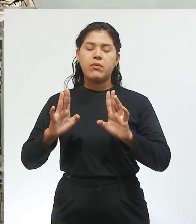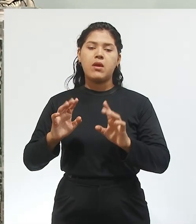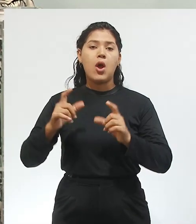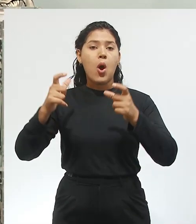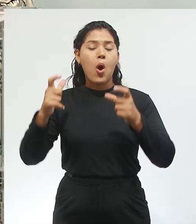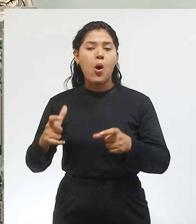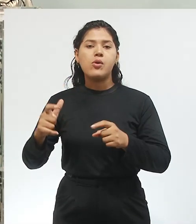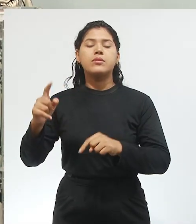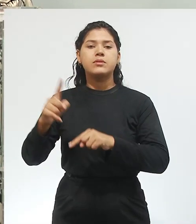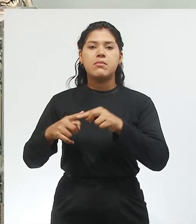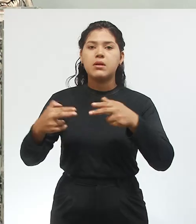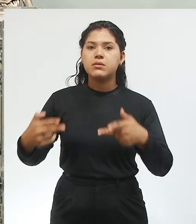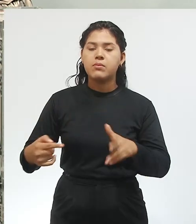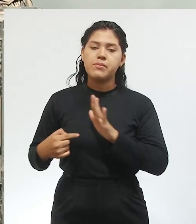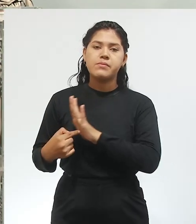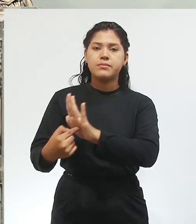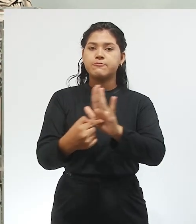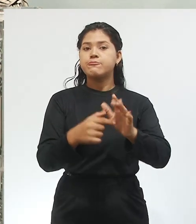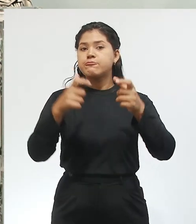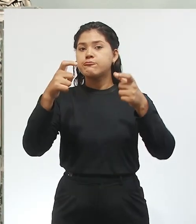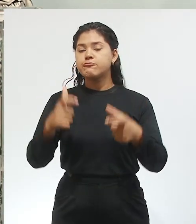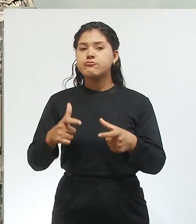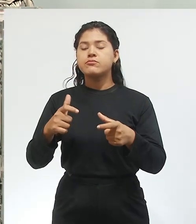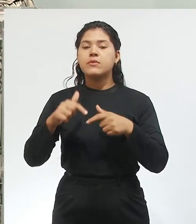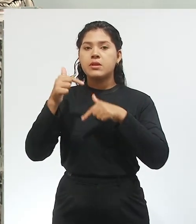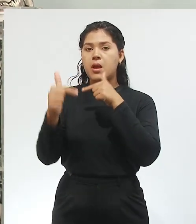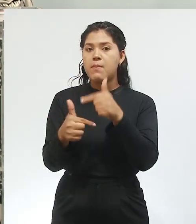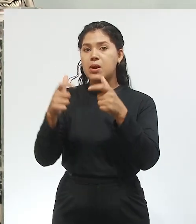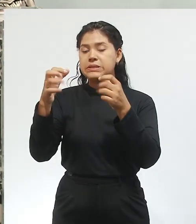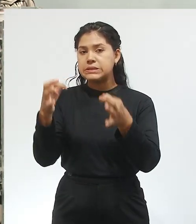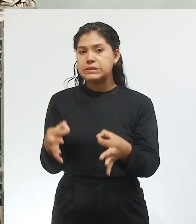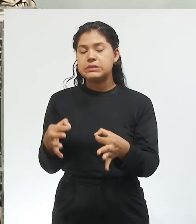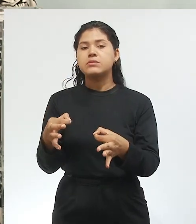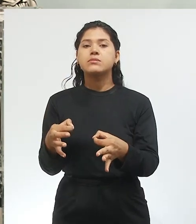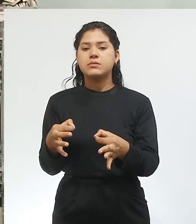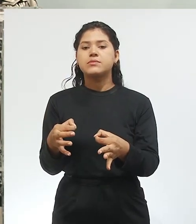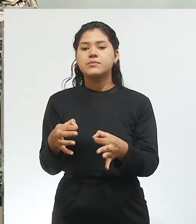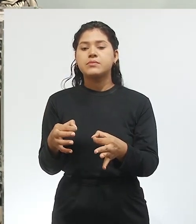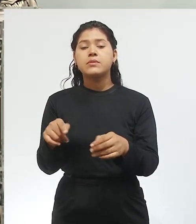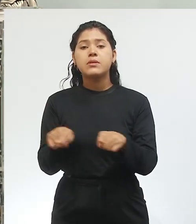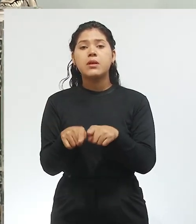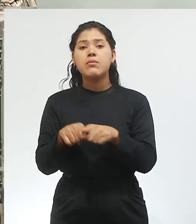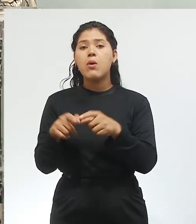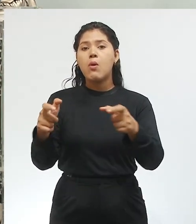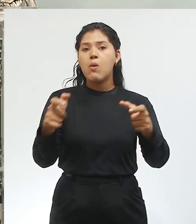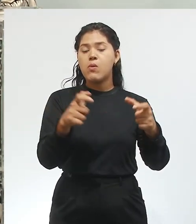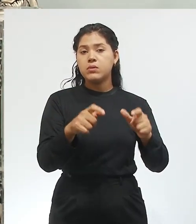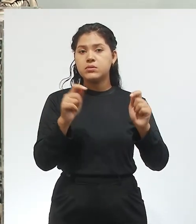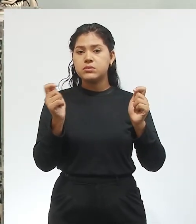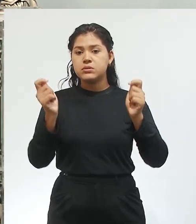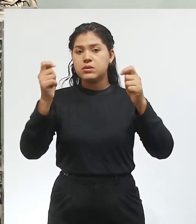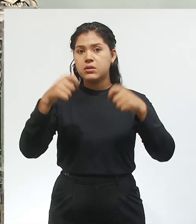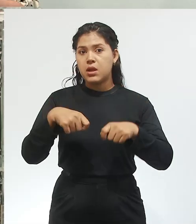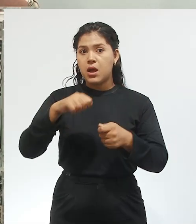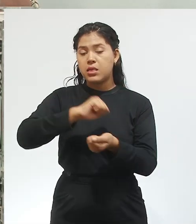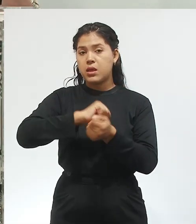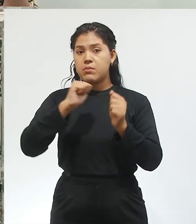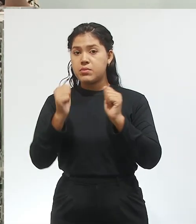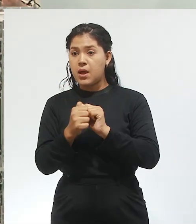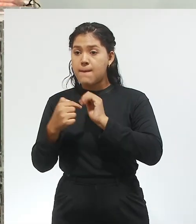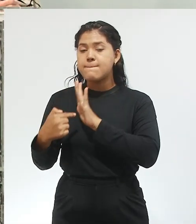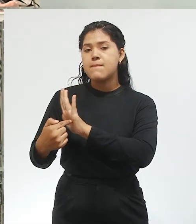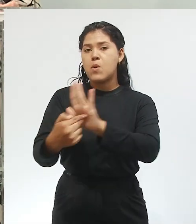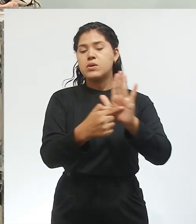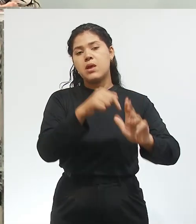onde está sendo oferecido aquele serviço. E também os locais onde você vai...